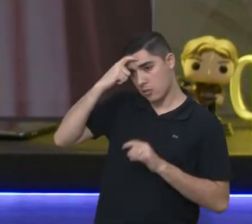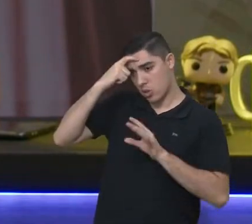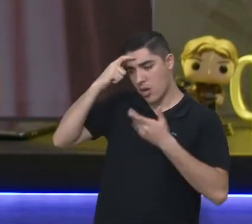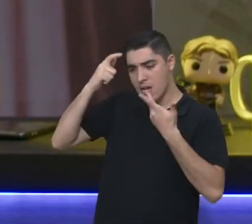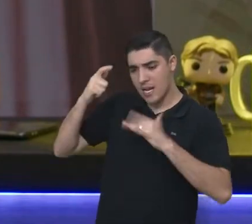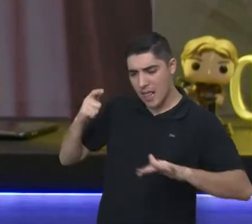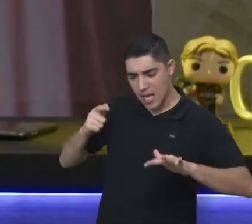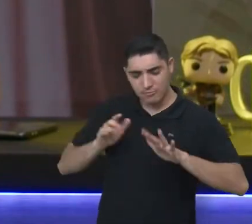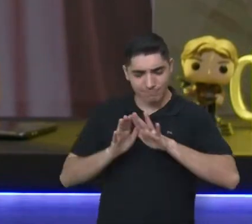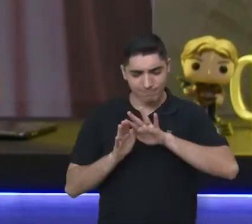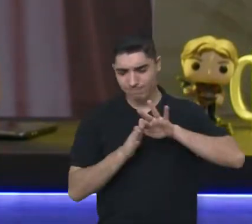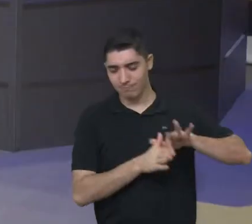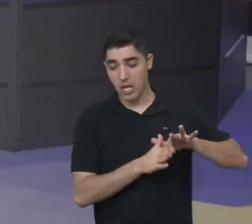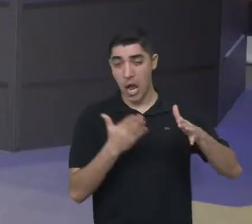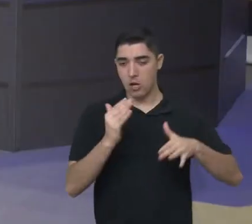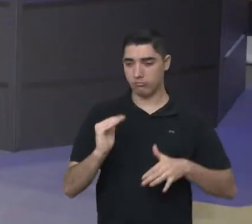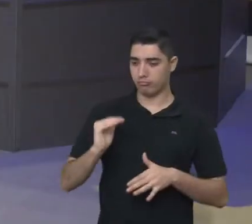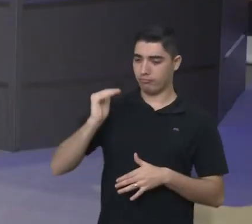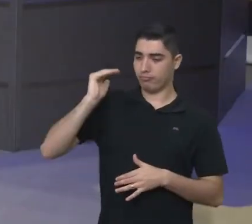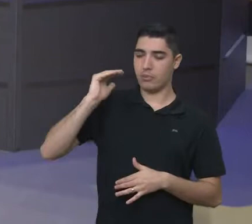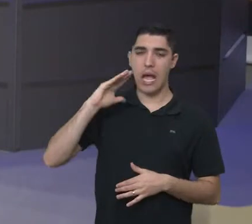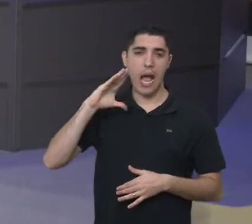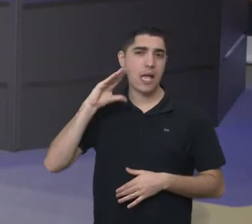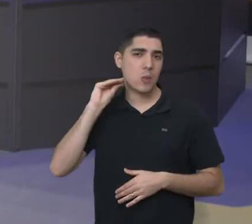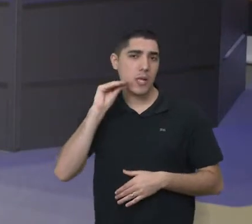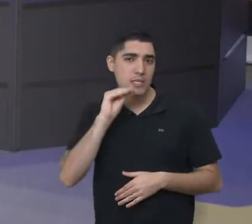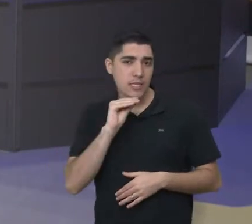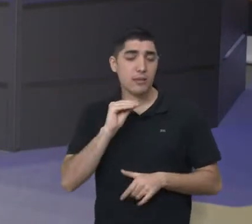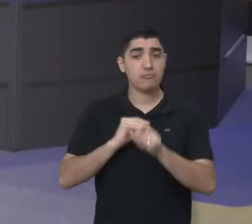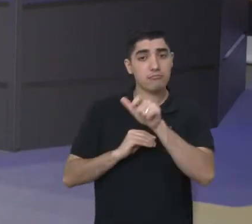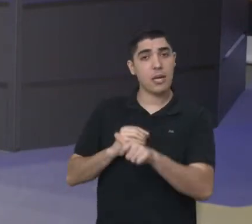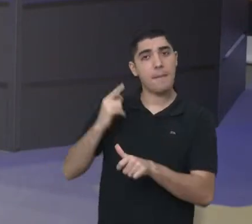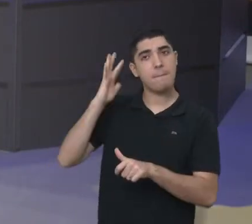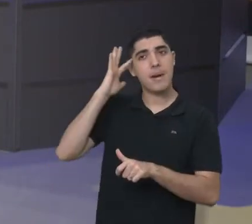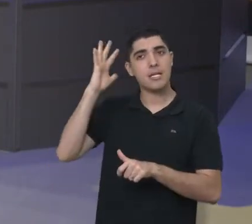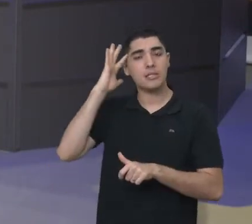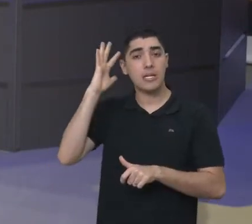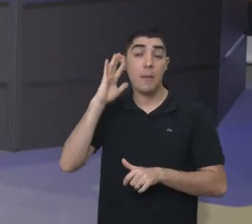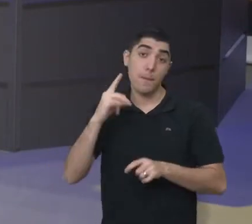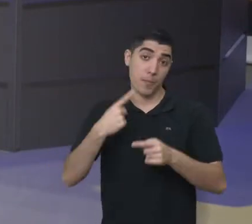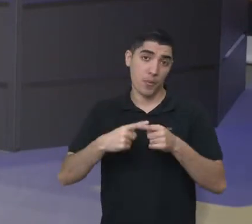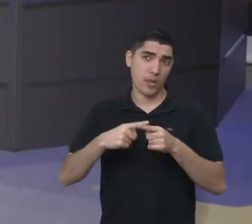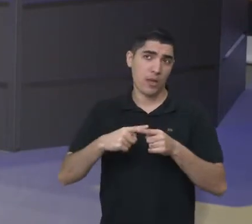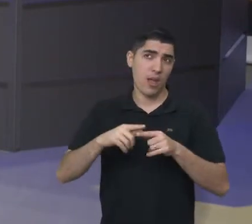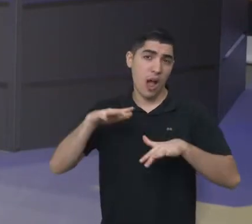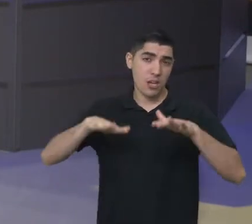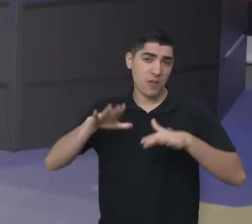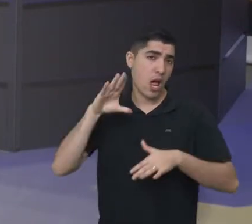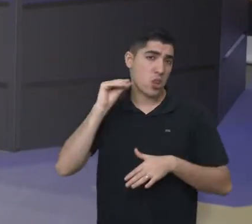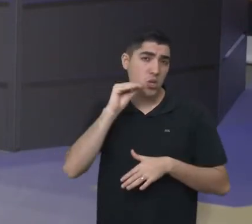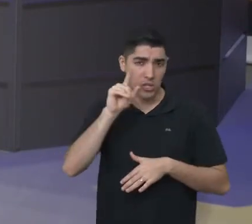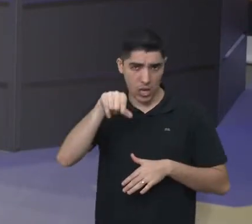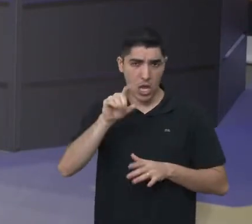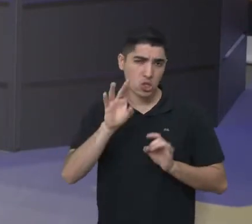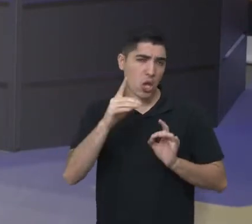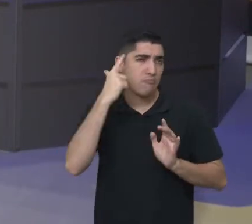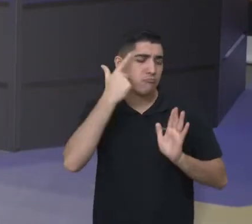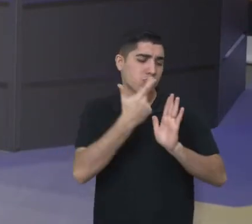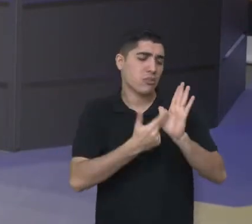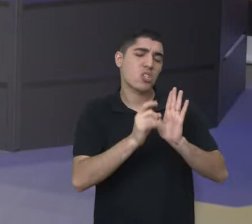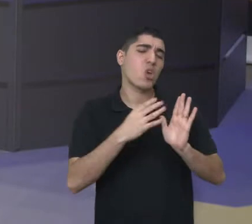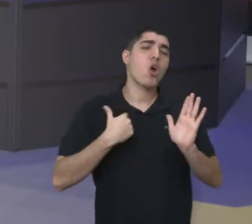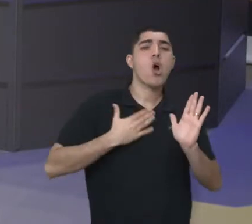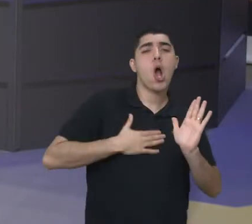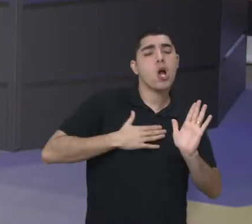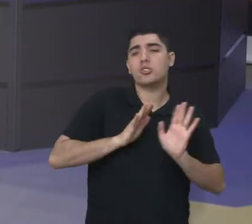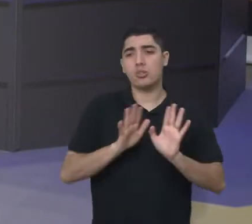assim dizendo, e foi para uma fase mais adolescente, mais onde você levava, porque na adolescência era um hobby ainda para você isso ou não?